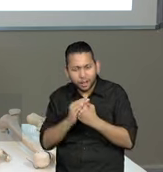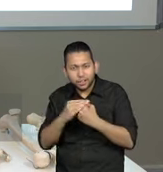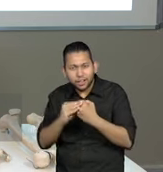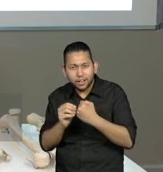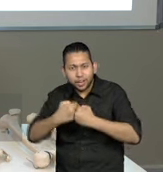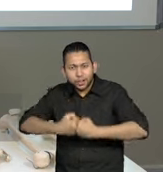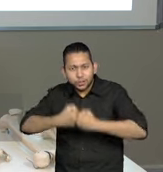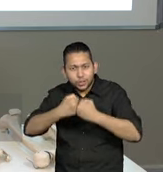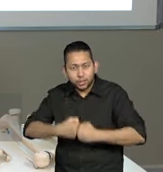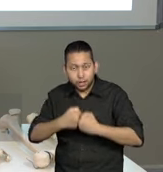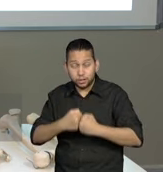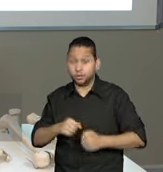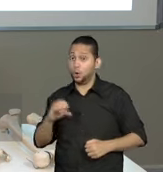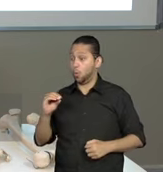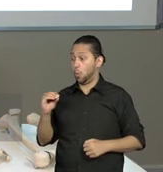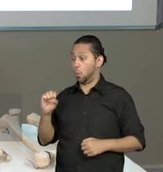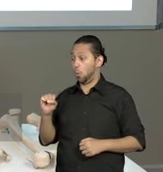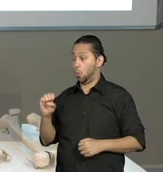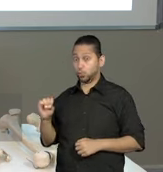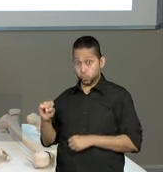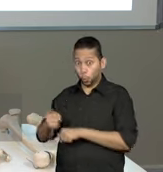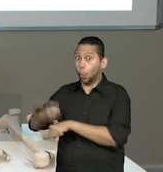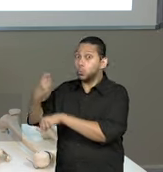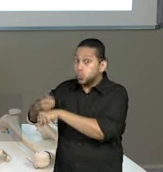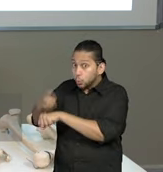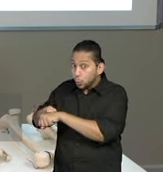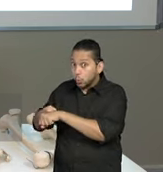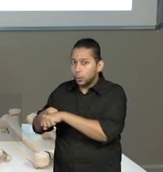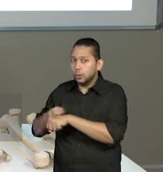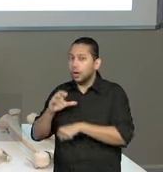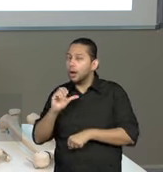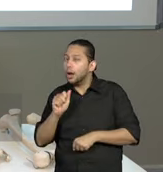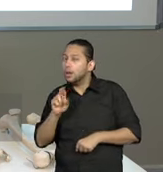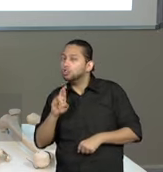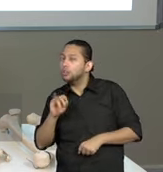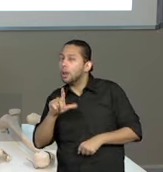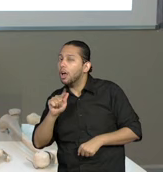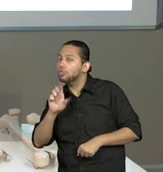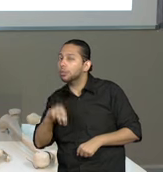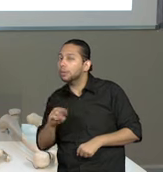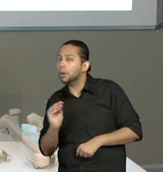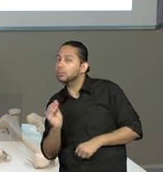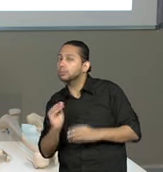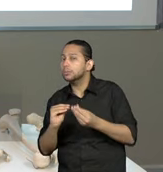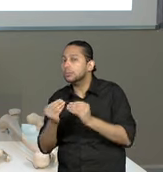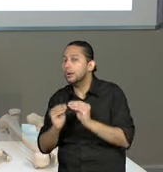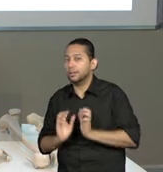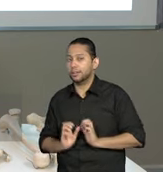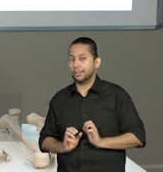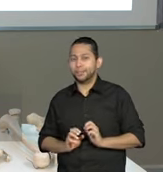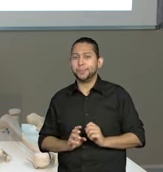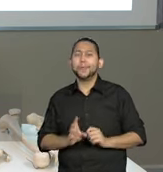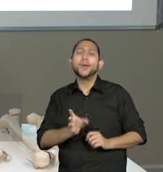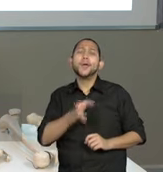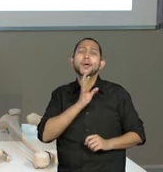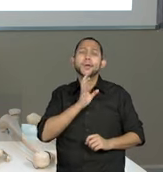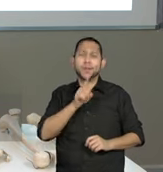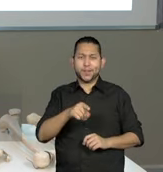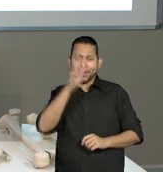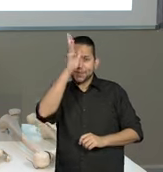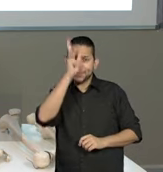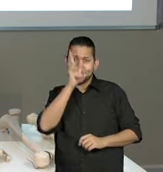osso, embora sejam firmes também, tá? Um exemplo de cartilagem é aquela que tem